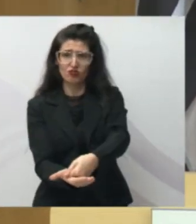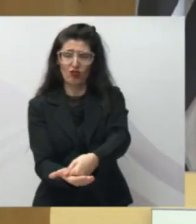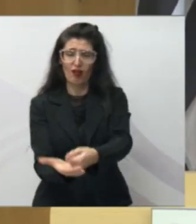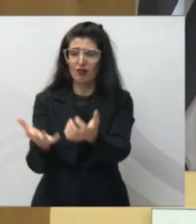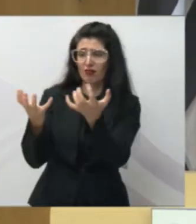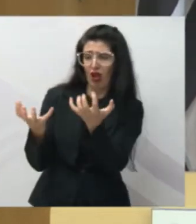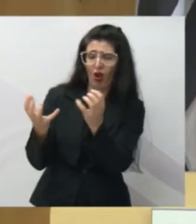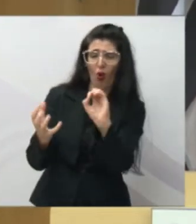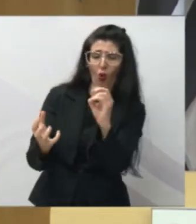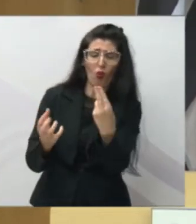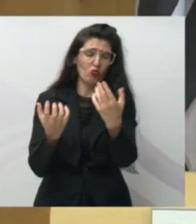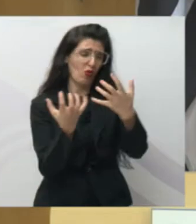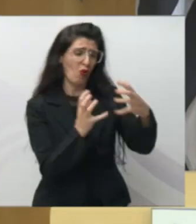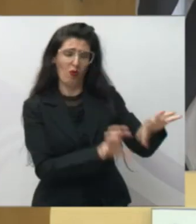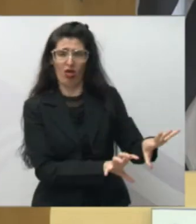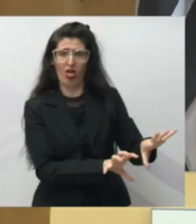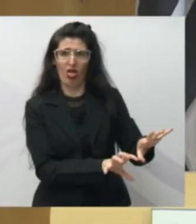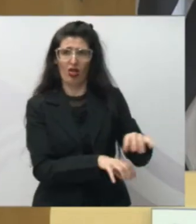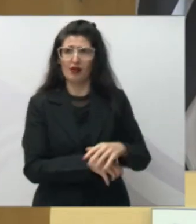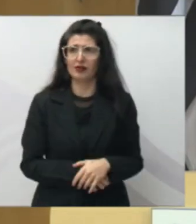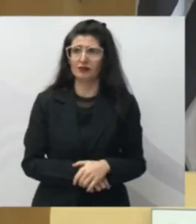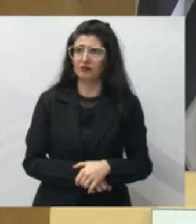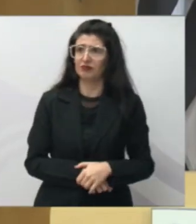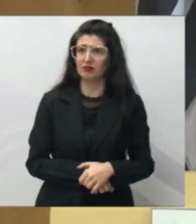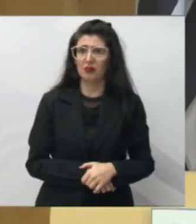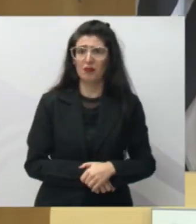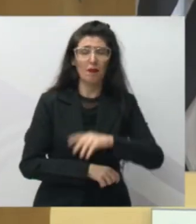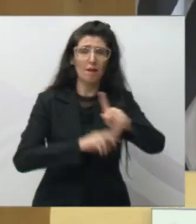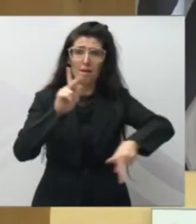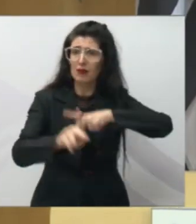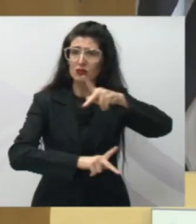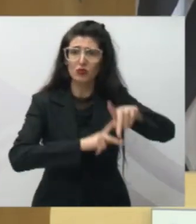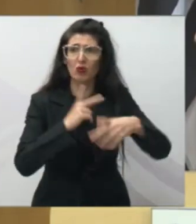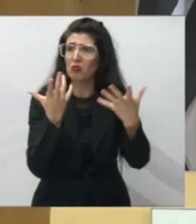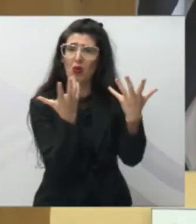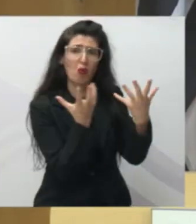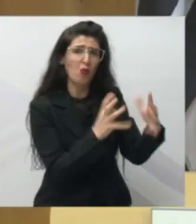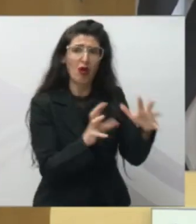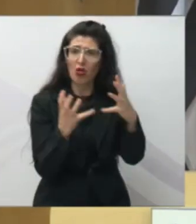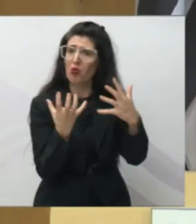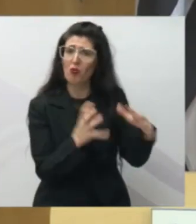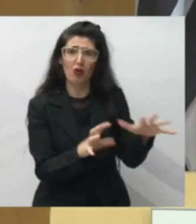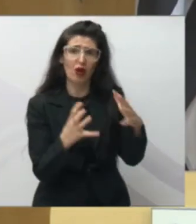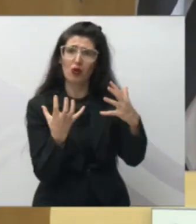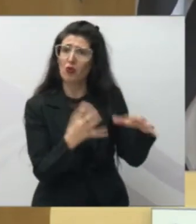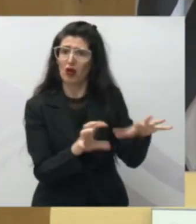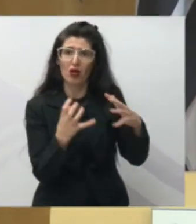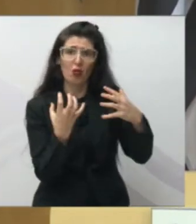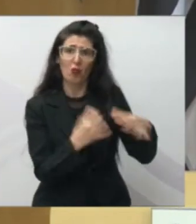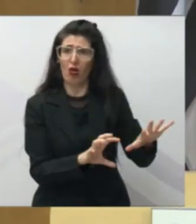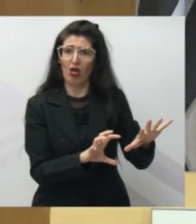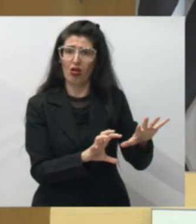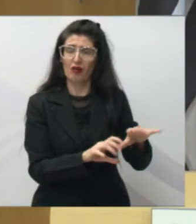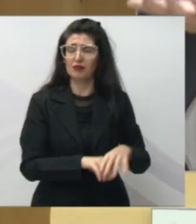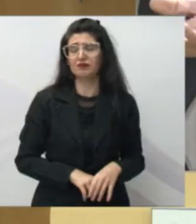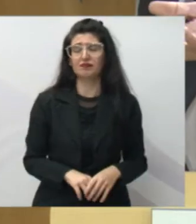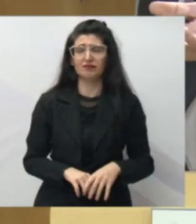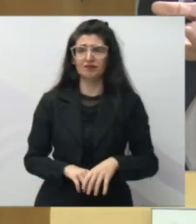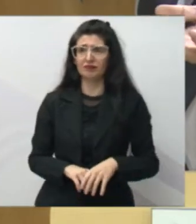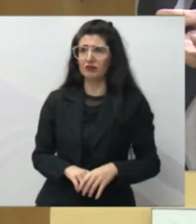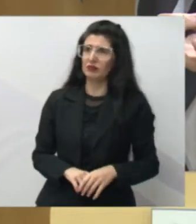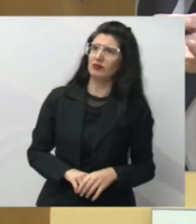ter que sair. Aí não vai sair um, vai sair 4, e o vereador. Então, o povo